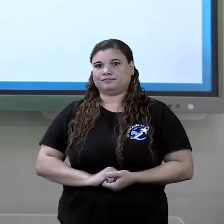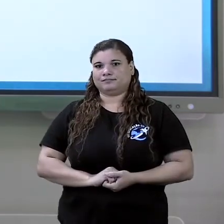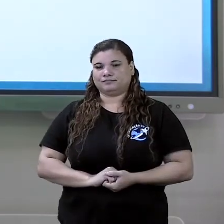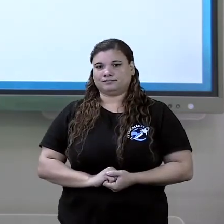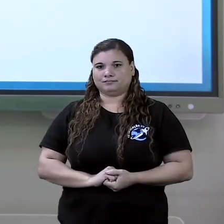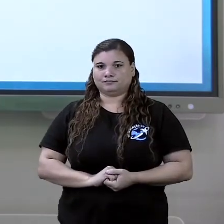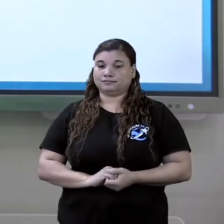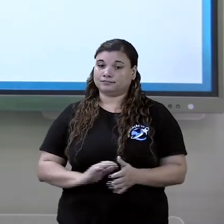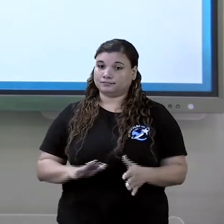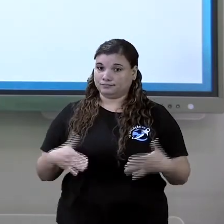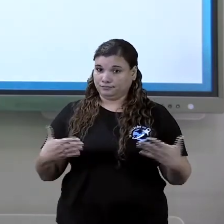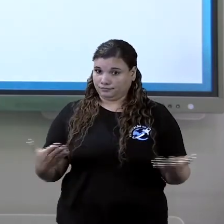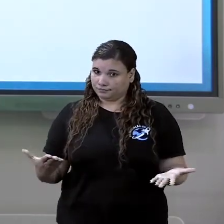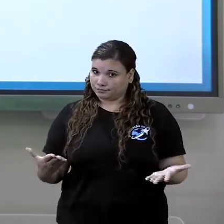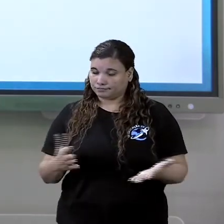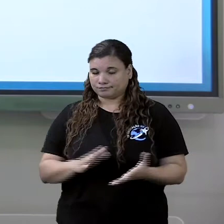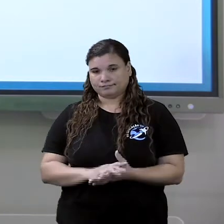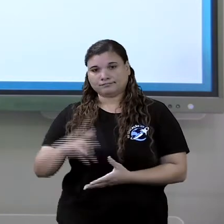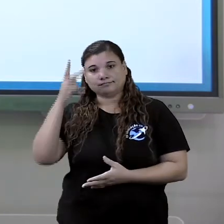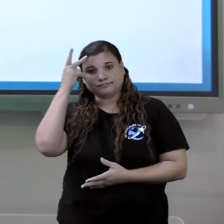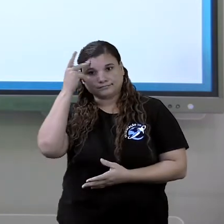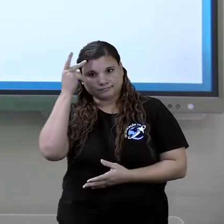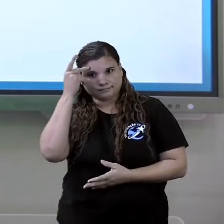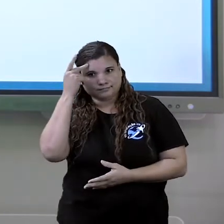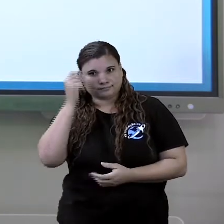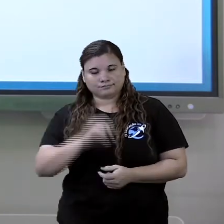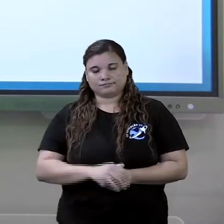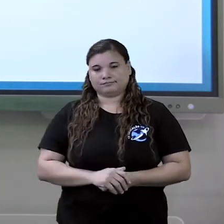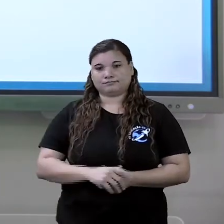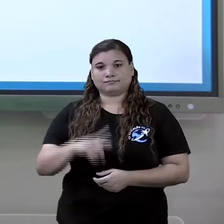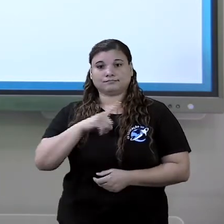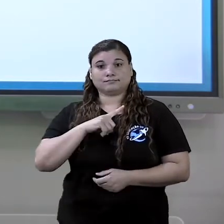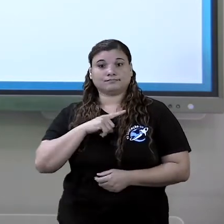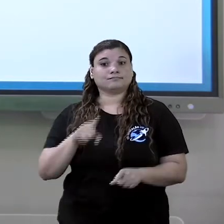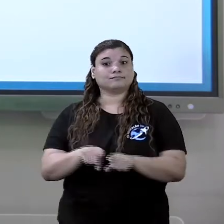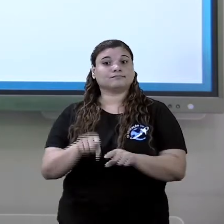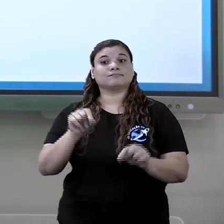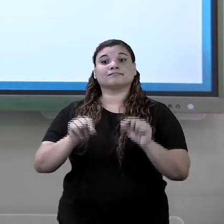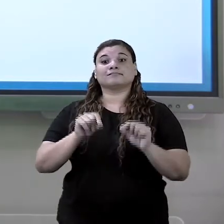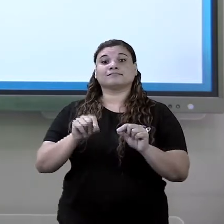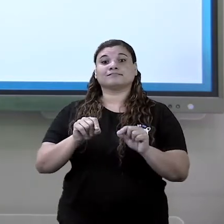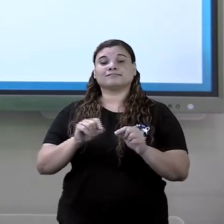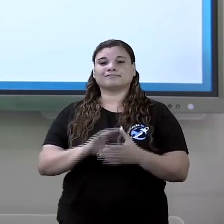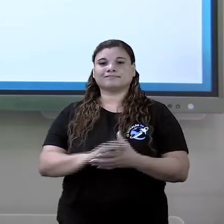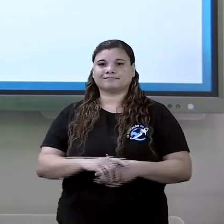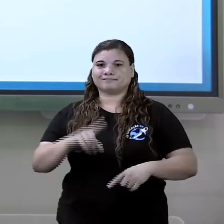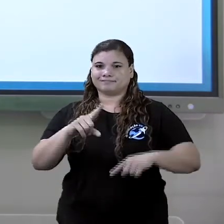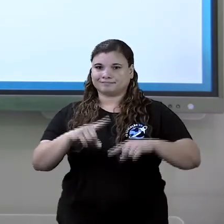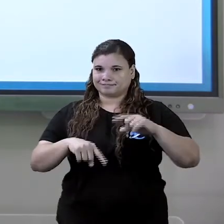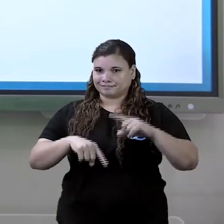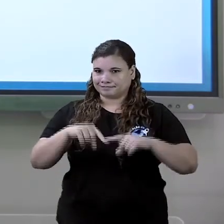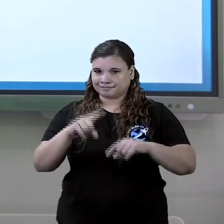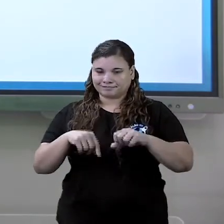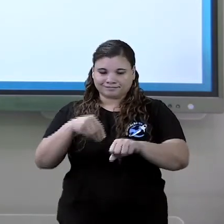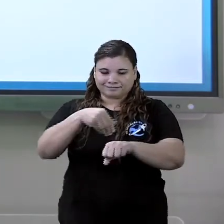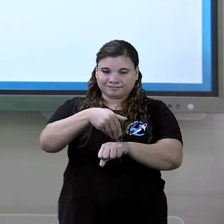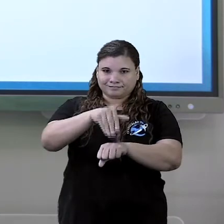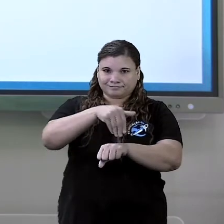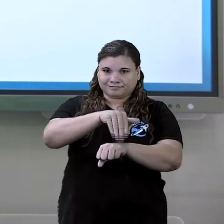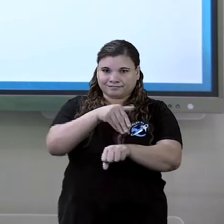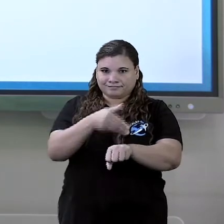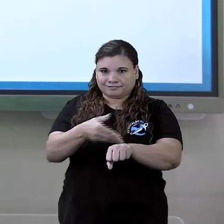E claro que como fontes históricas, temos também os objetos arqueológicos, como os ossos dos